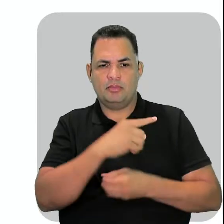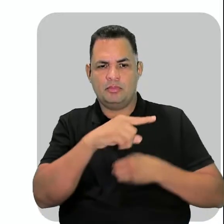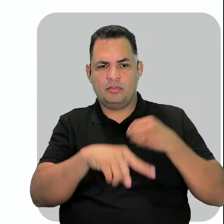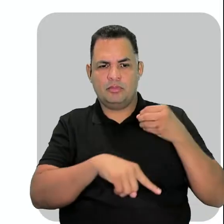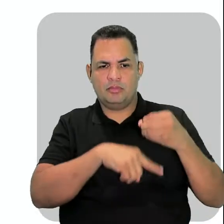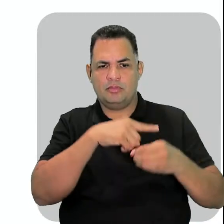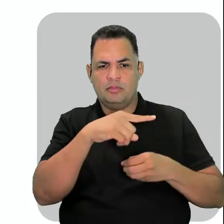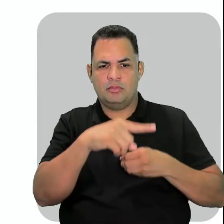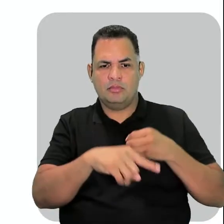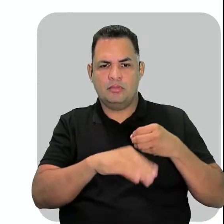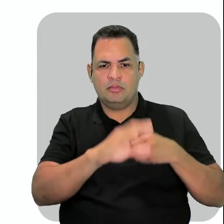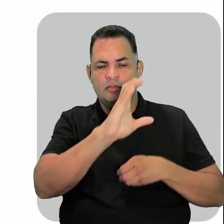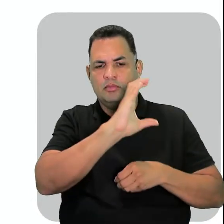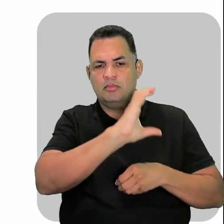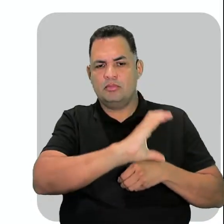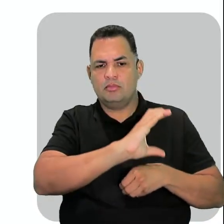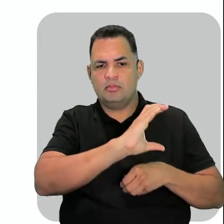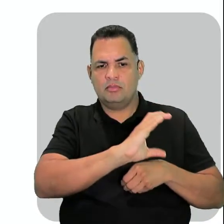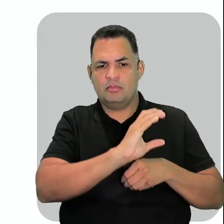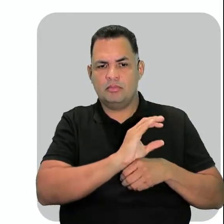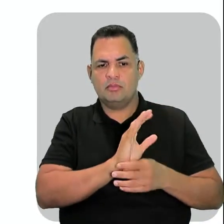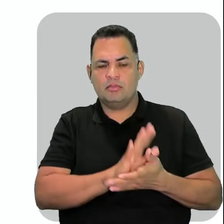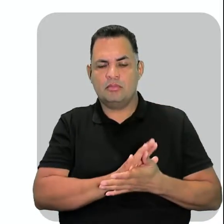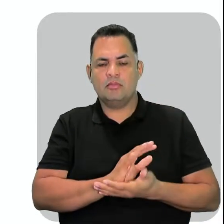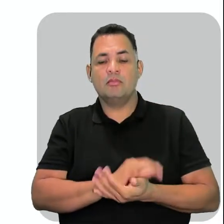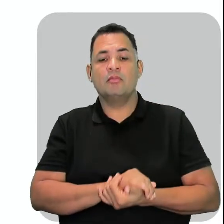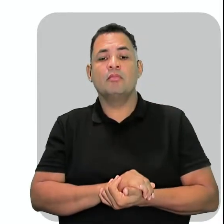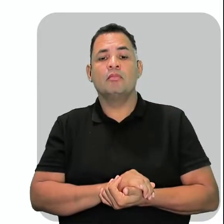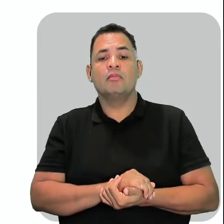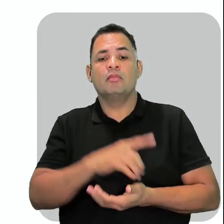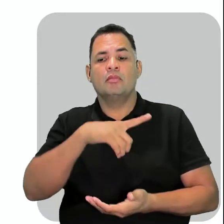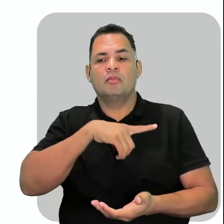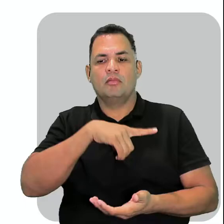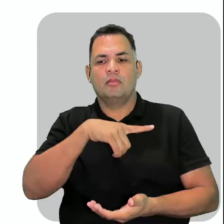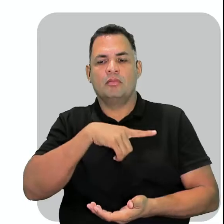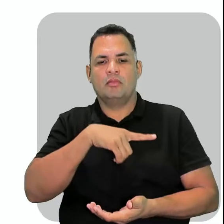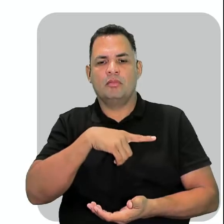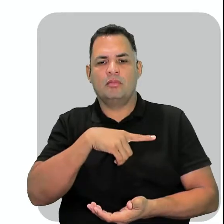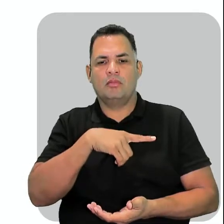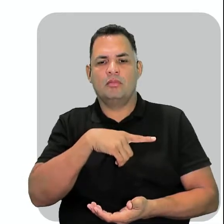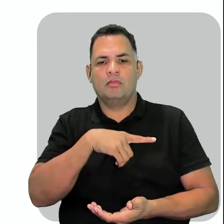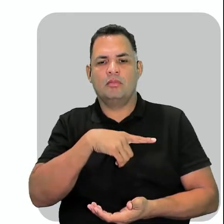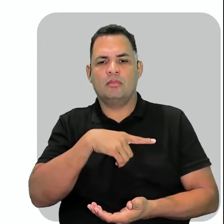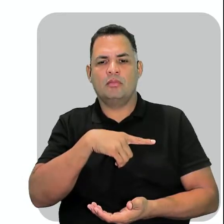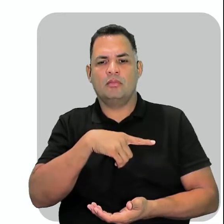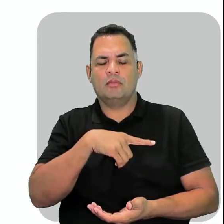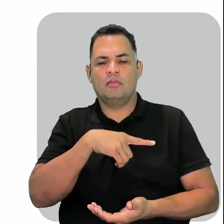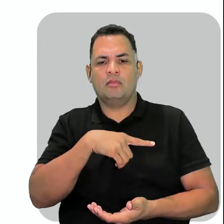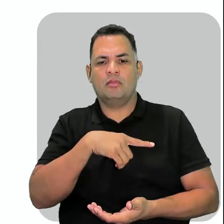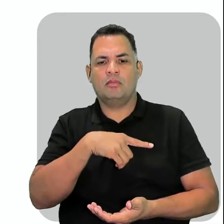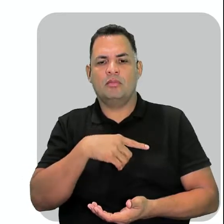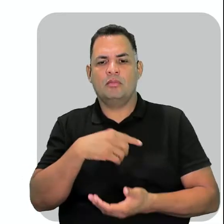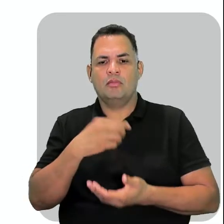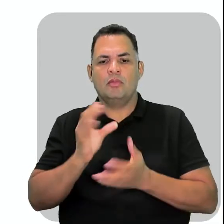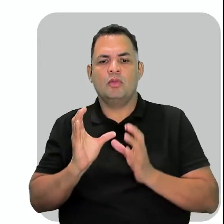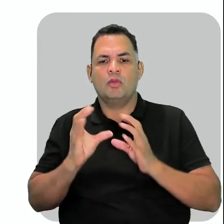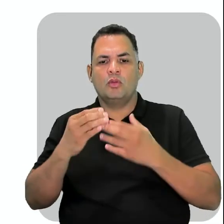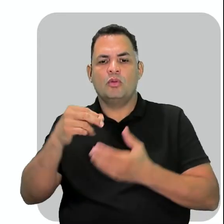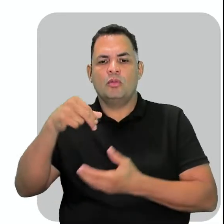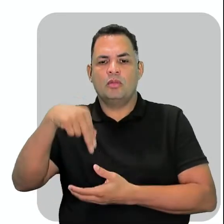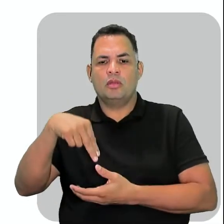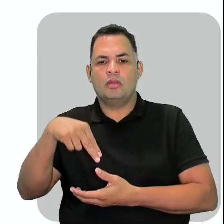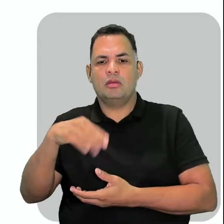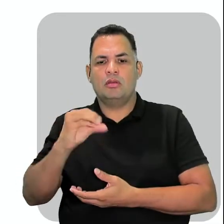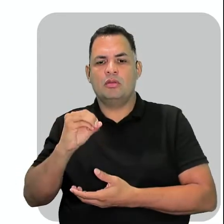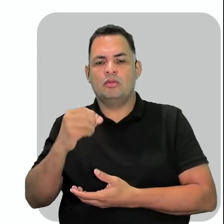átomos de carbono. Concordam? E ele tem a presença aqui, do nosso grupo